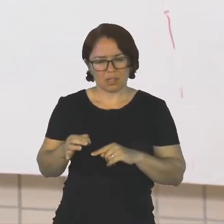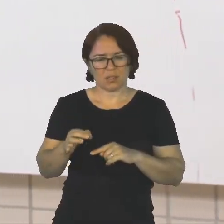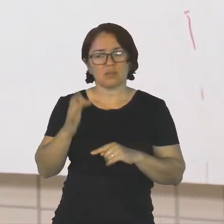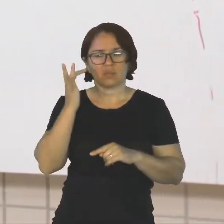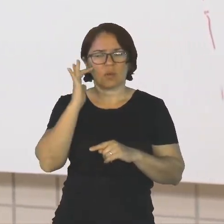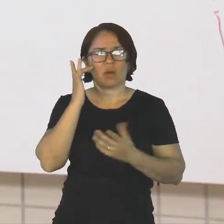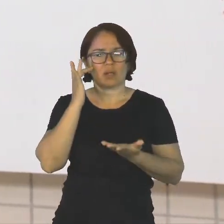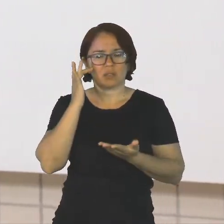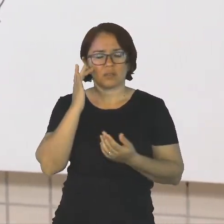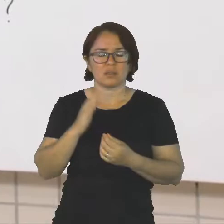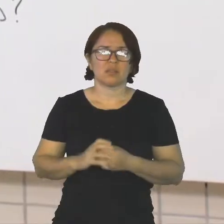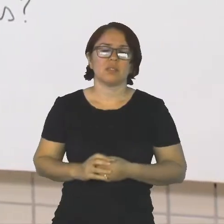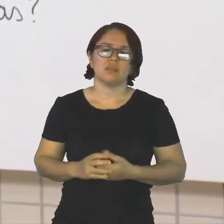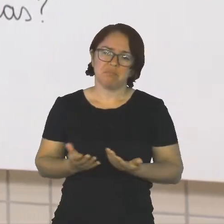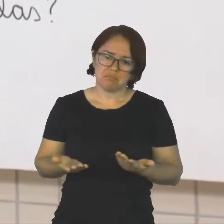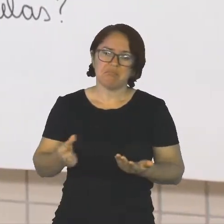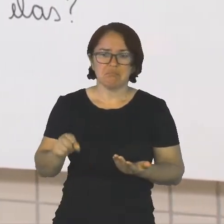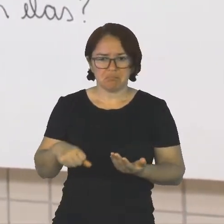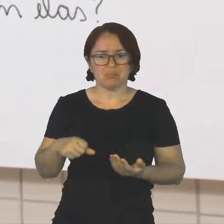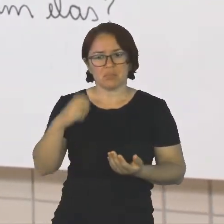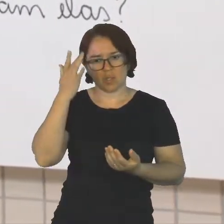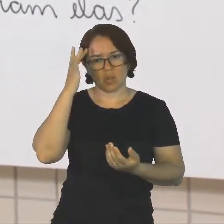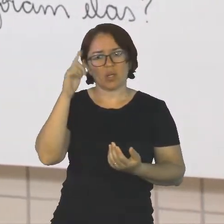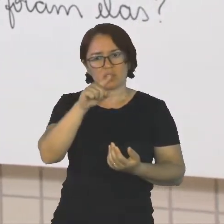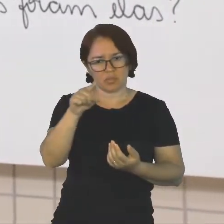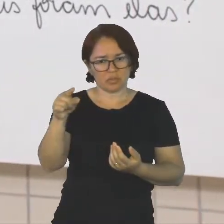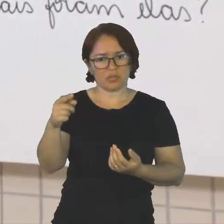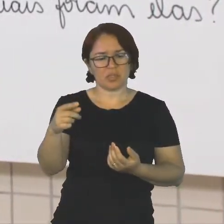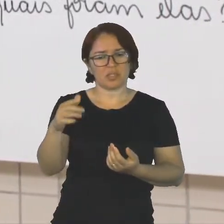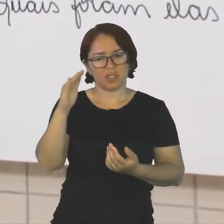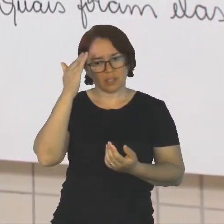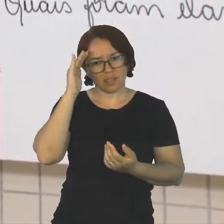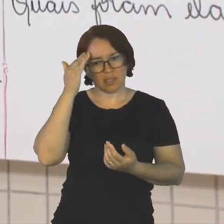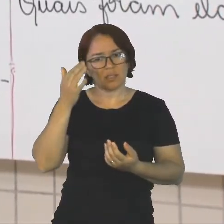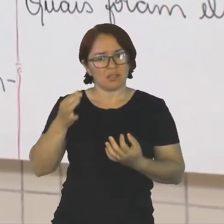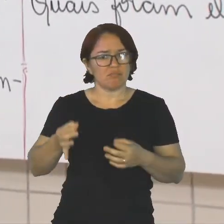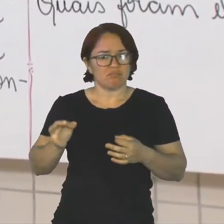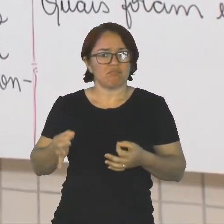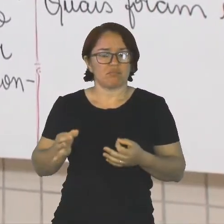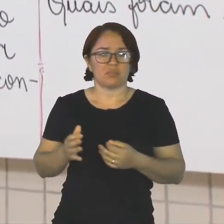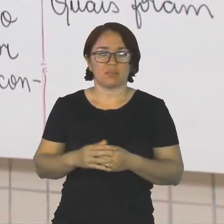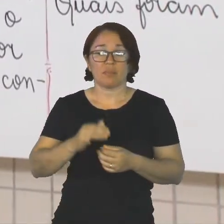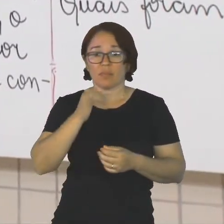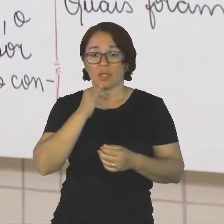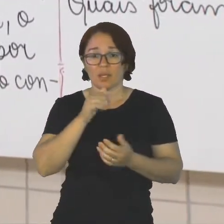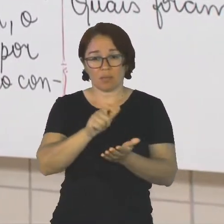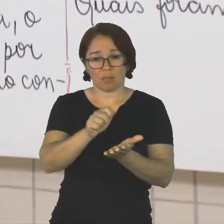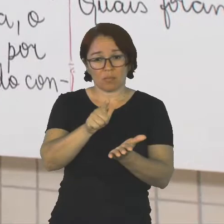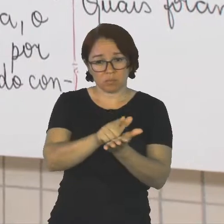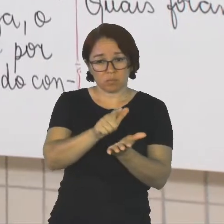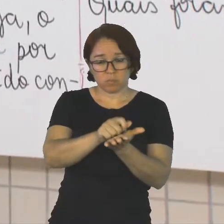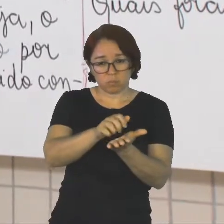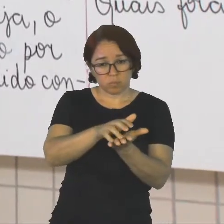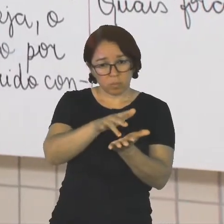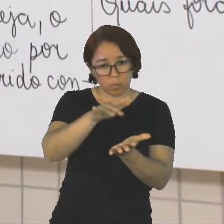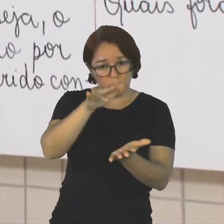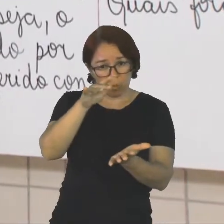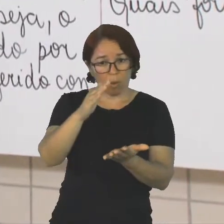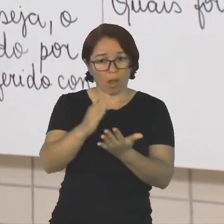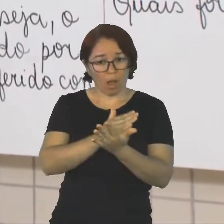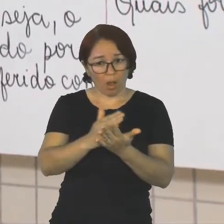irão concordar. Tem questões aí no bloco que irão pedir a opinião de vocês, tá? Sobre